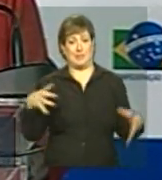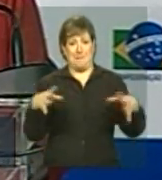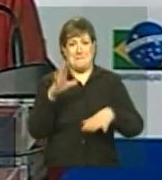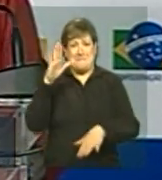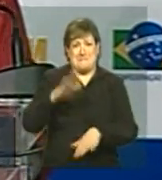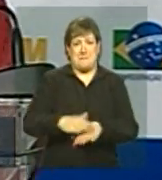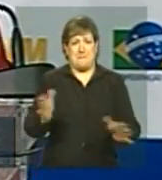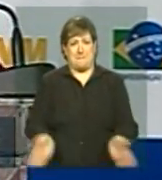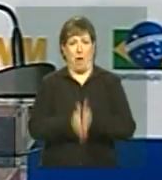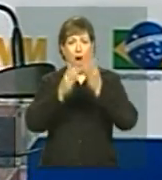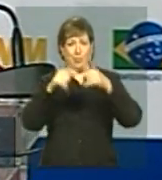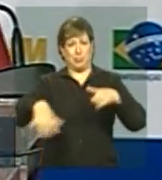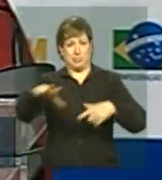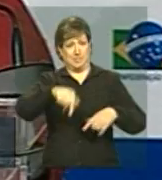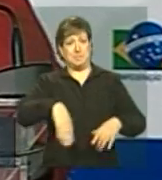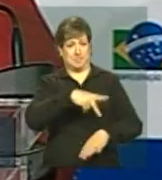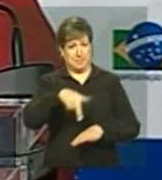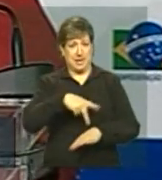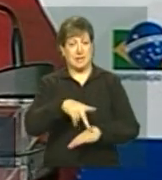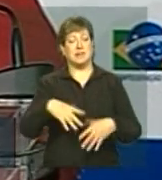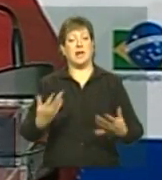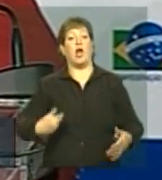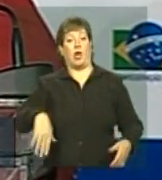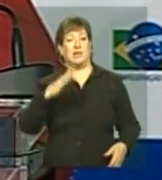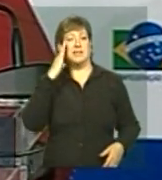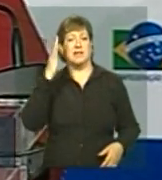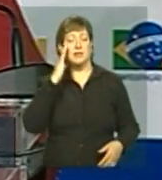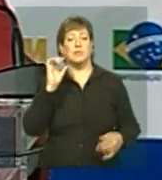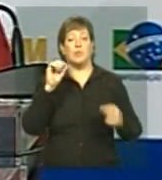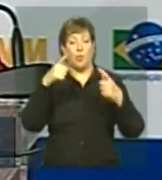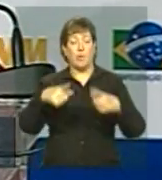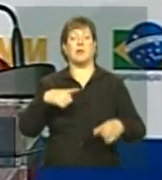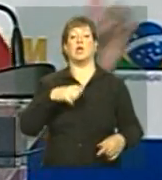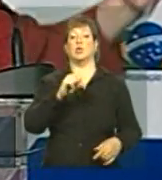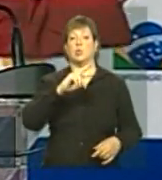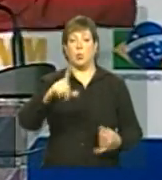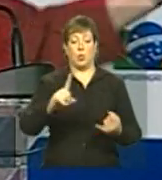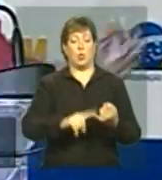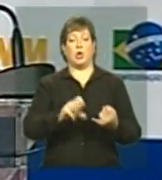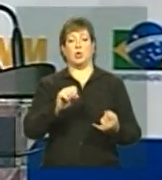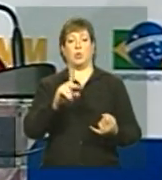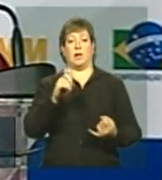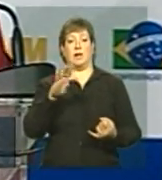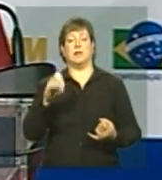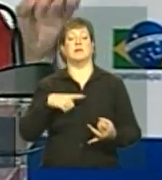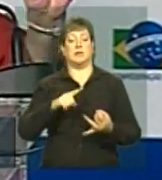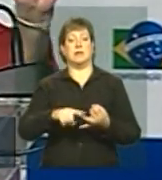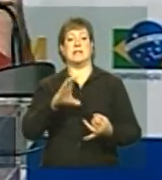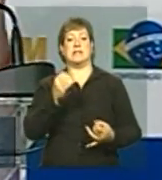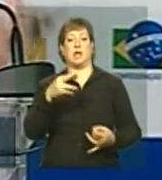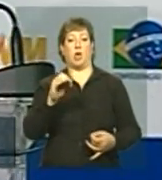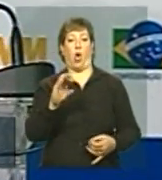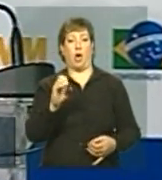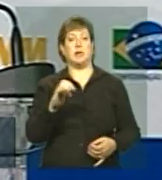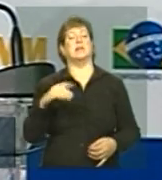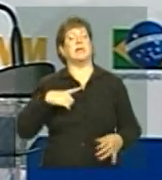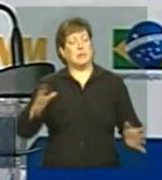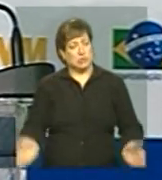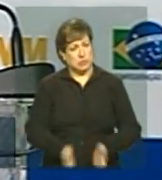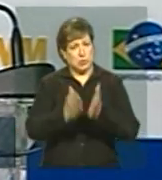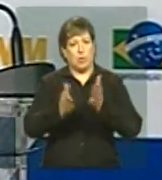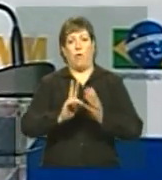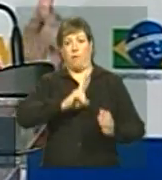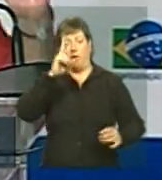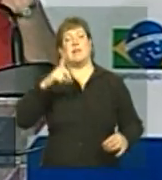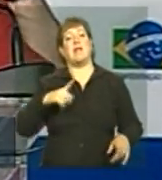nesse país, nós sabemos que tem bolsões de pobreza no Sul, no Sudeste e no Centro-Oeste. Então, a política do